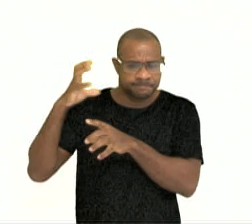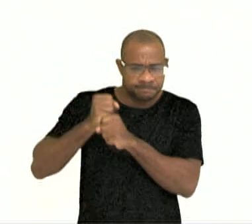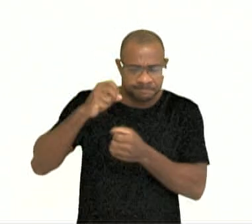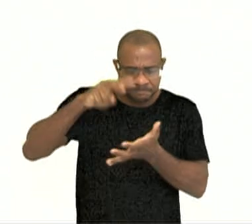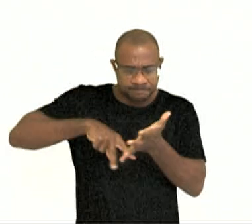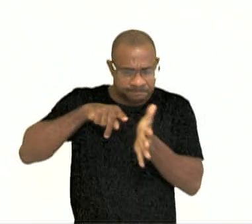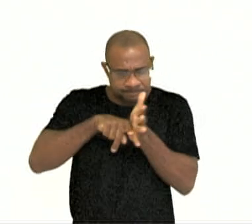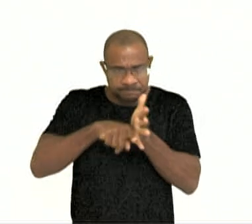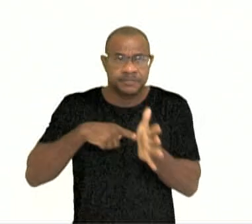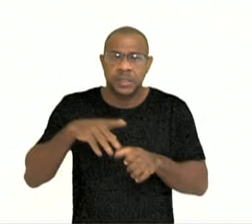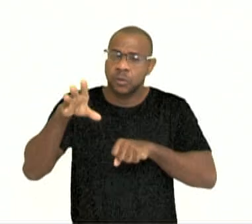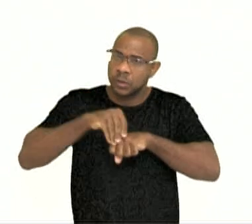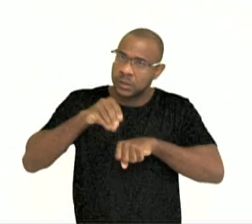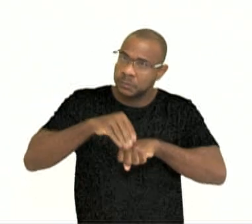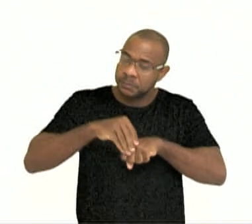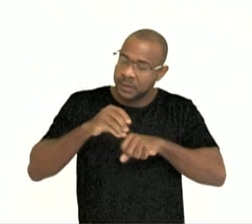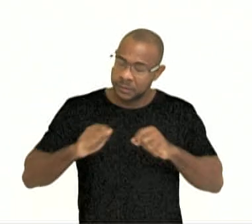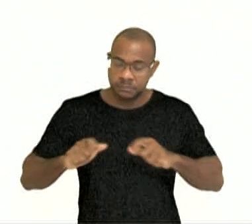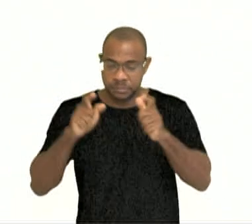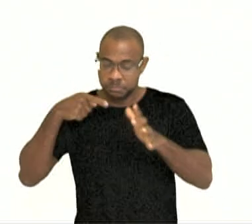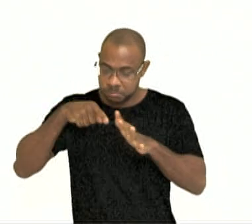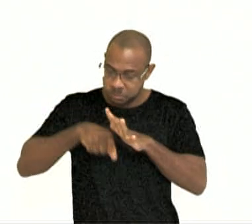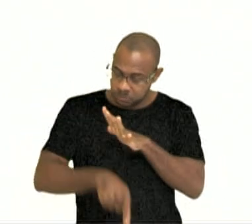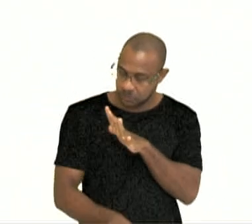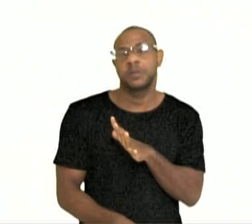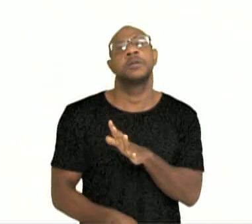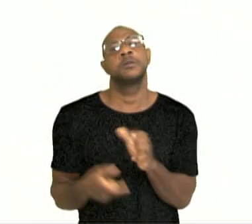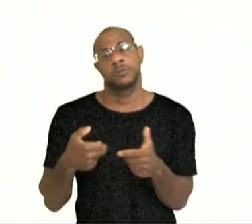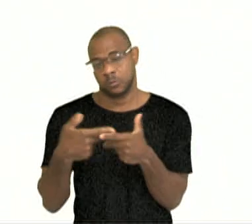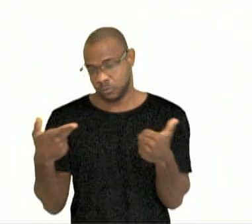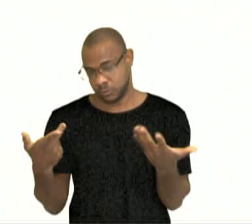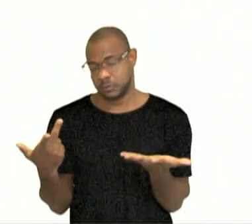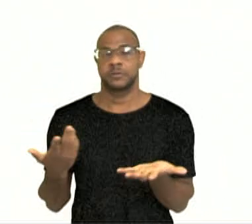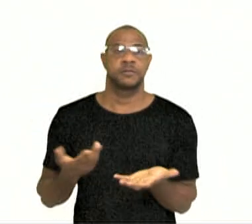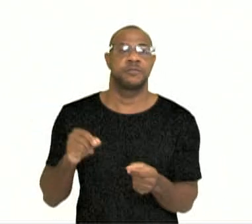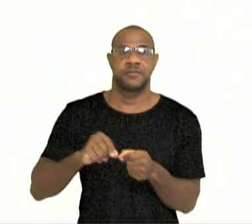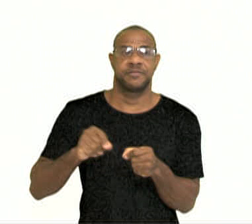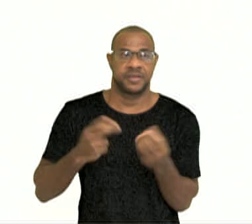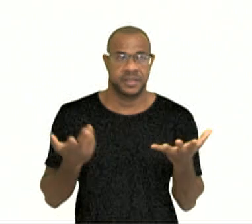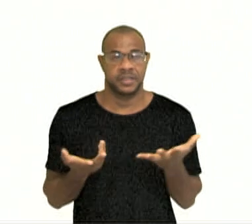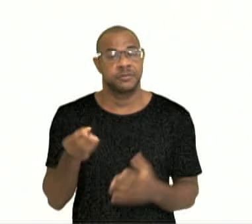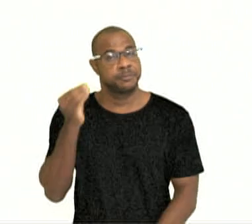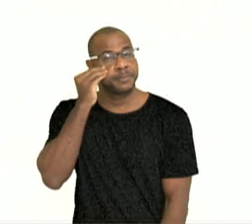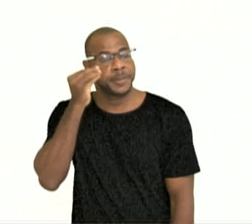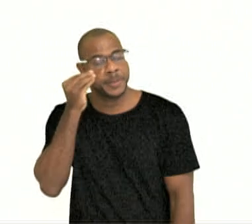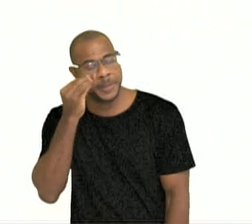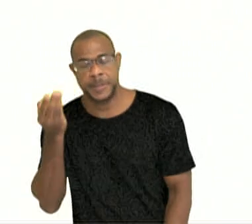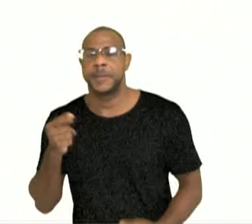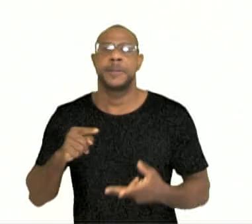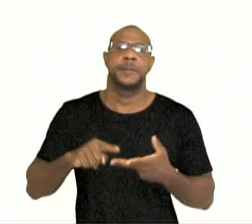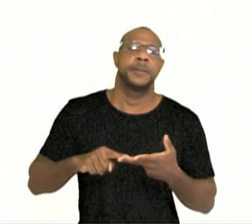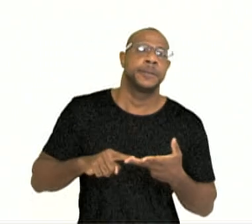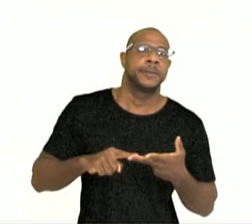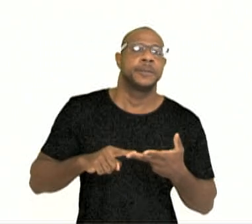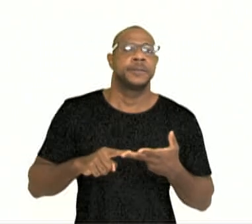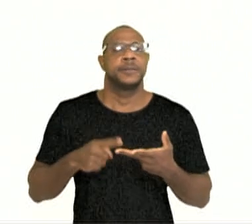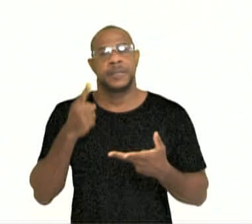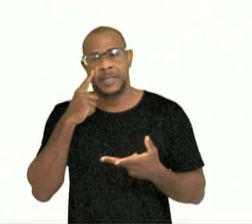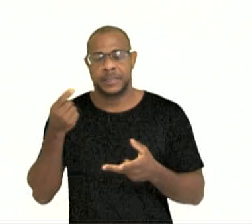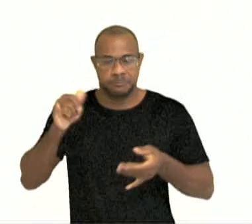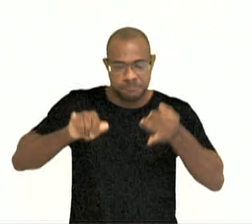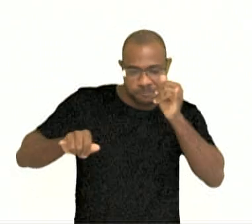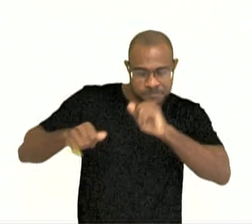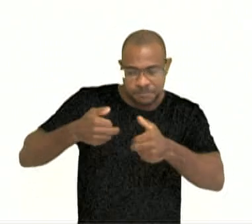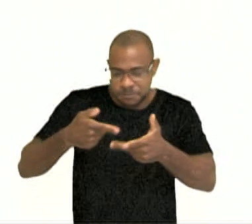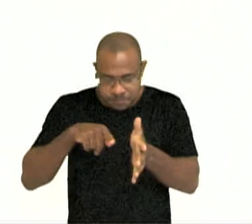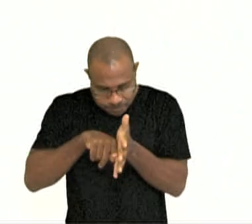existe um conhecimento atento e aprofundado de algo. Foram feitas experiências e essas